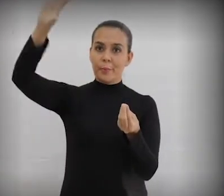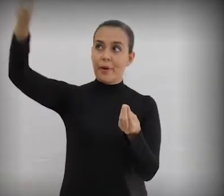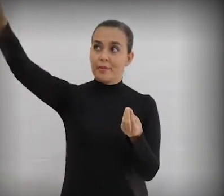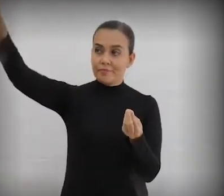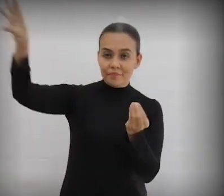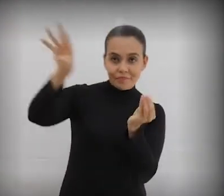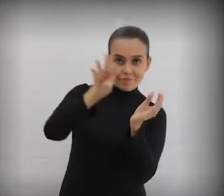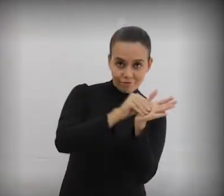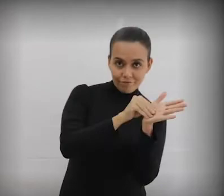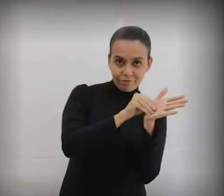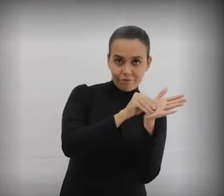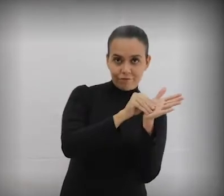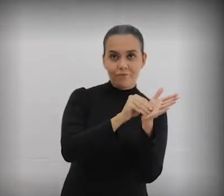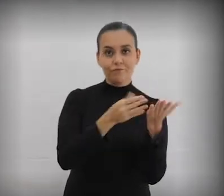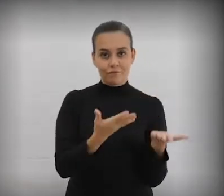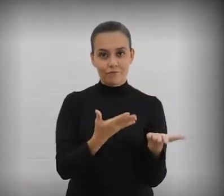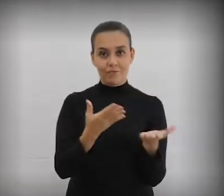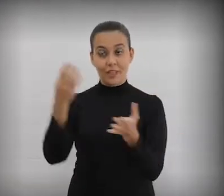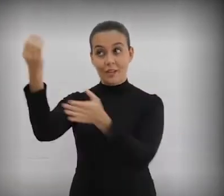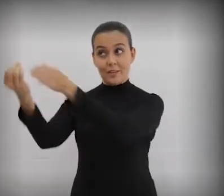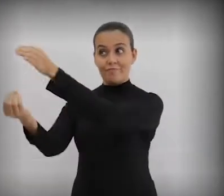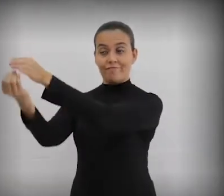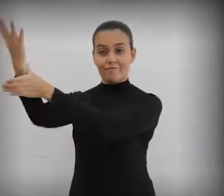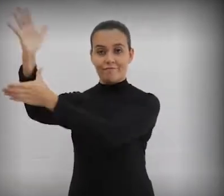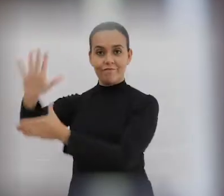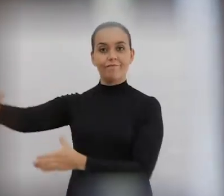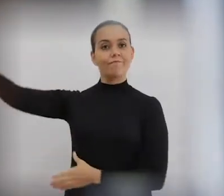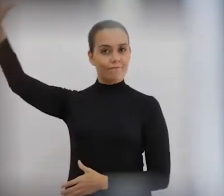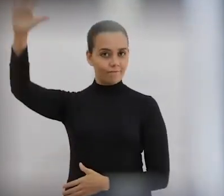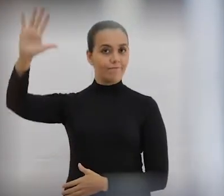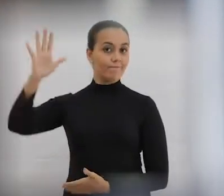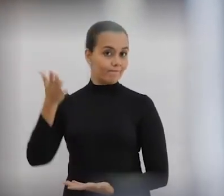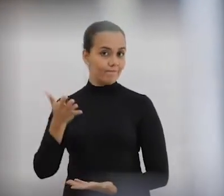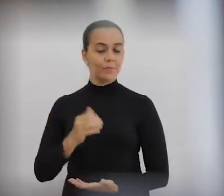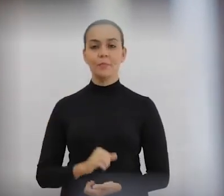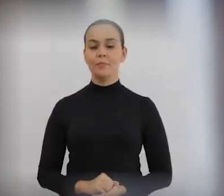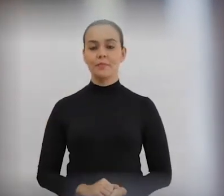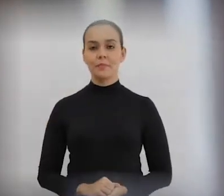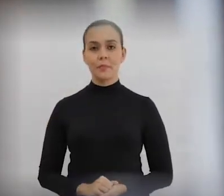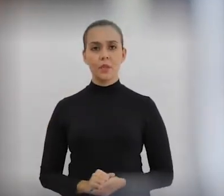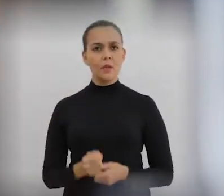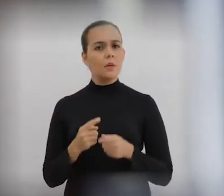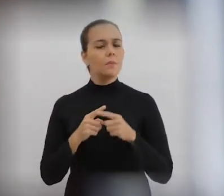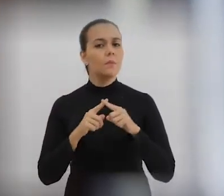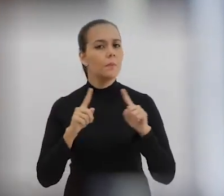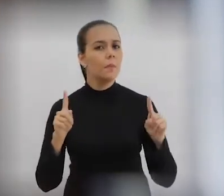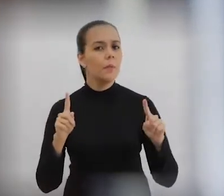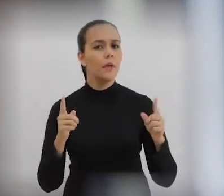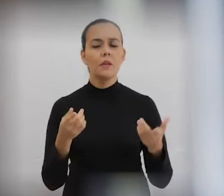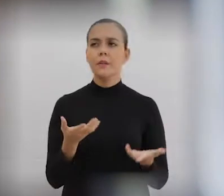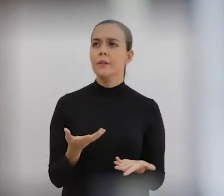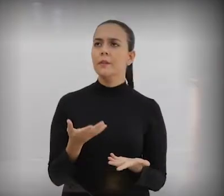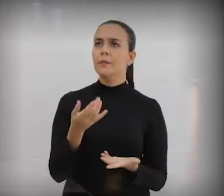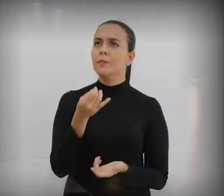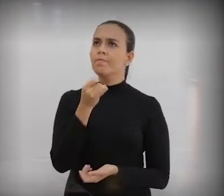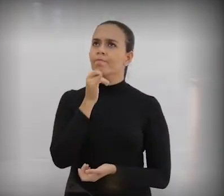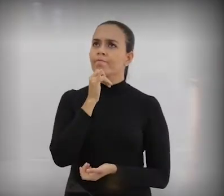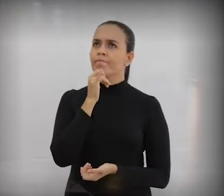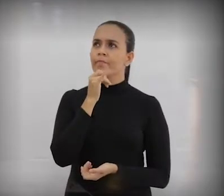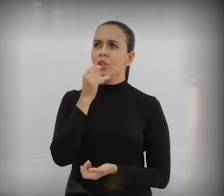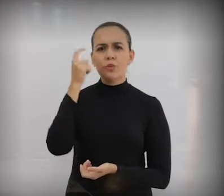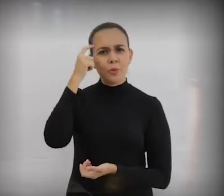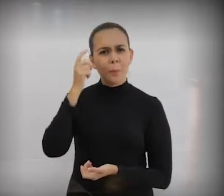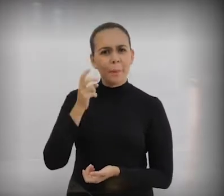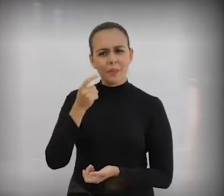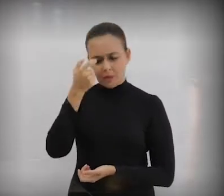enquanto estilo, foi criado na Europa, né? Mas ainda isso não é algo que a gente pensa